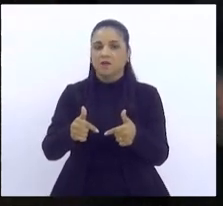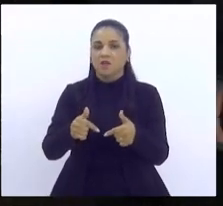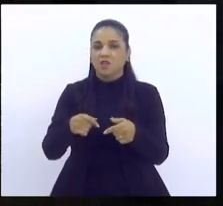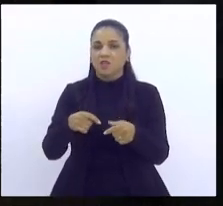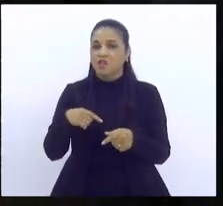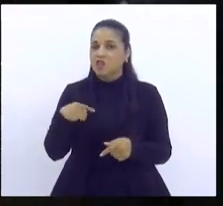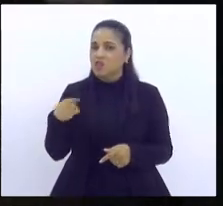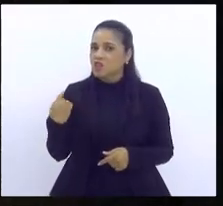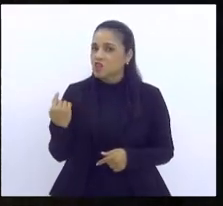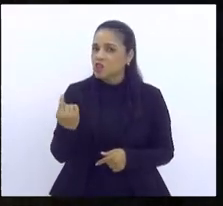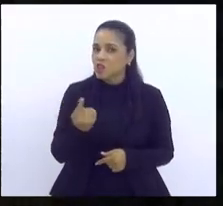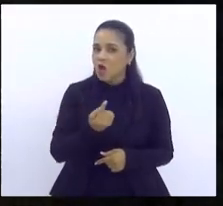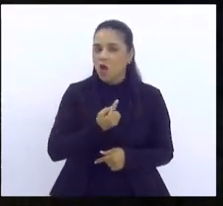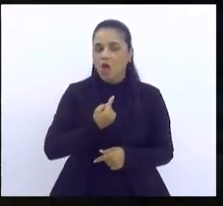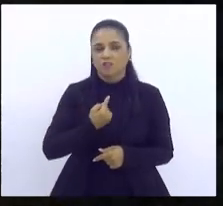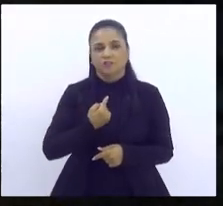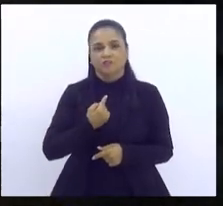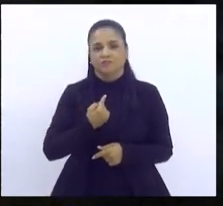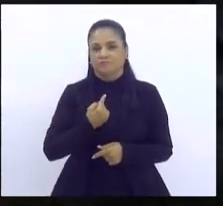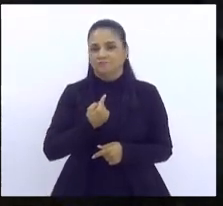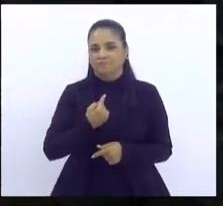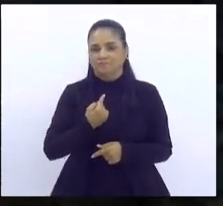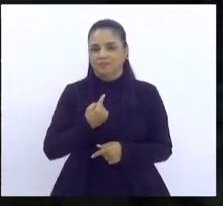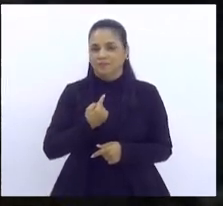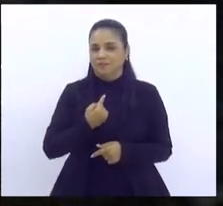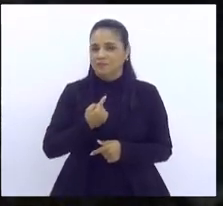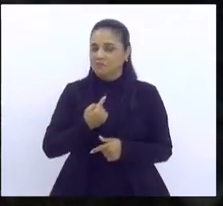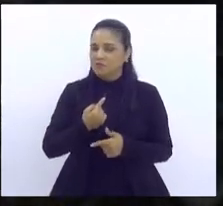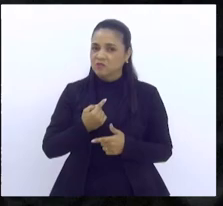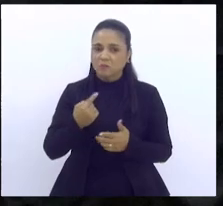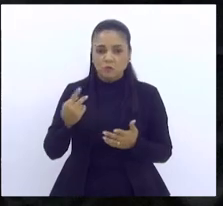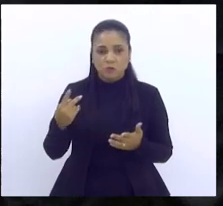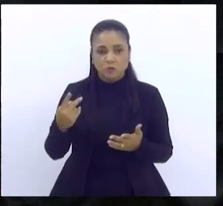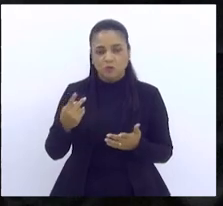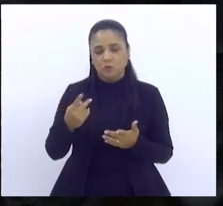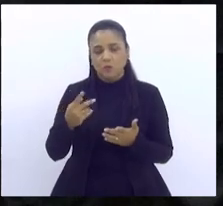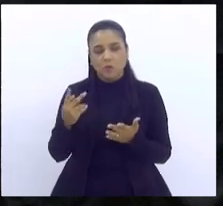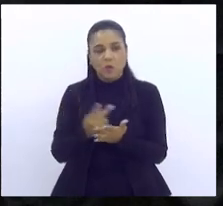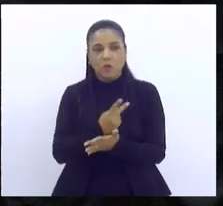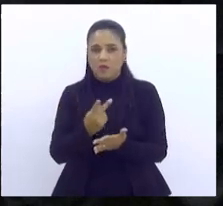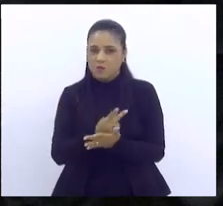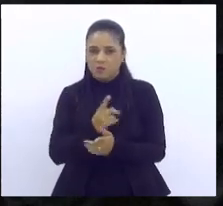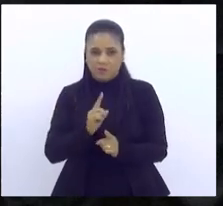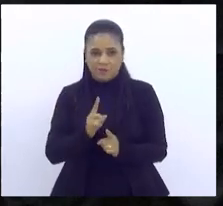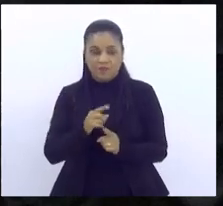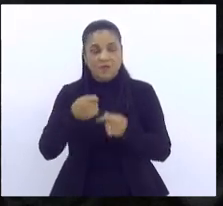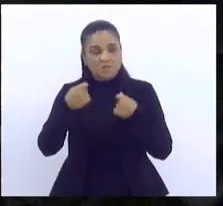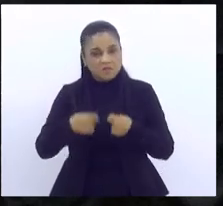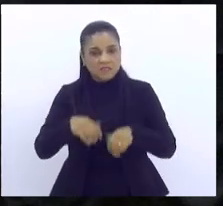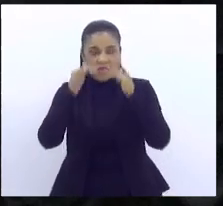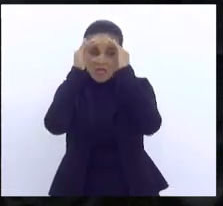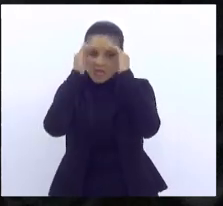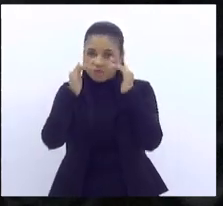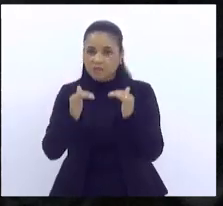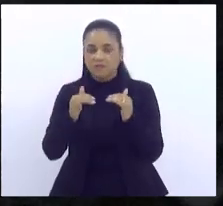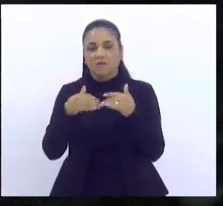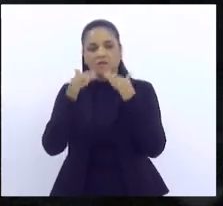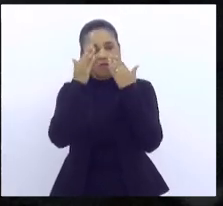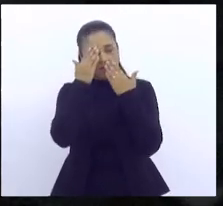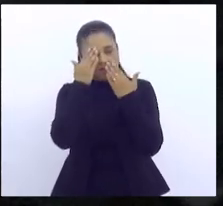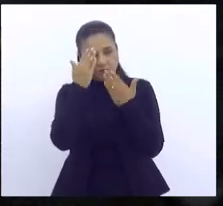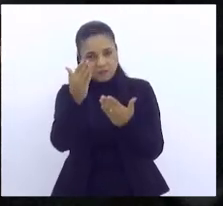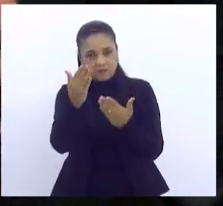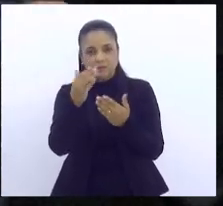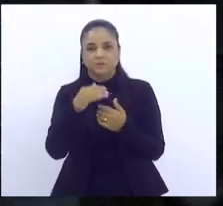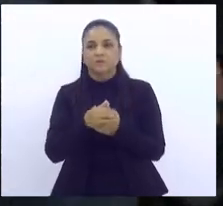não somos o patinho feio dessa história. É preciso nos respeitar. Muito obrigado. Obrigado,